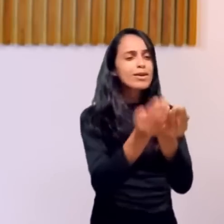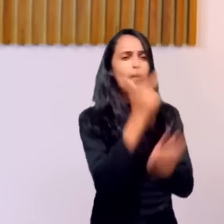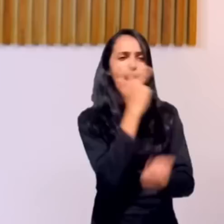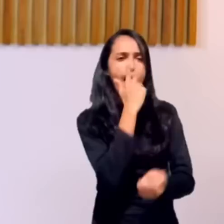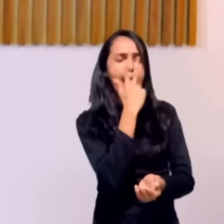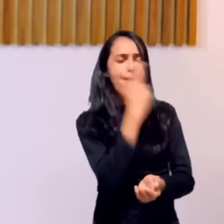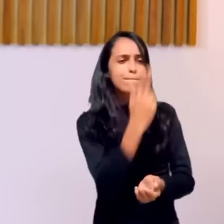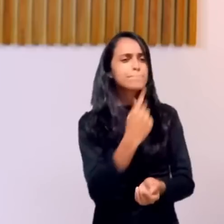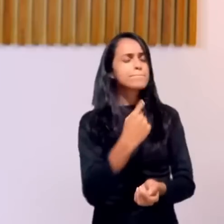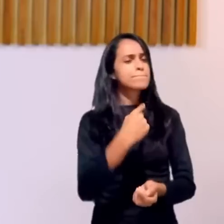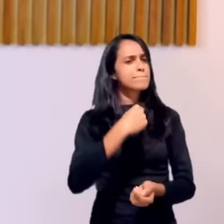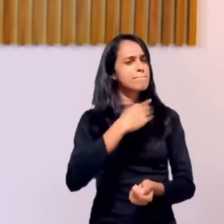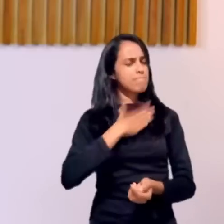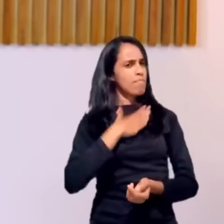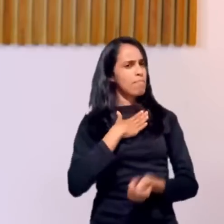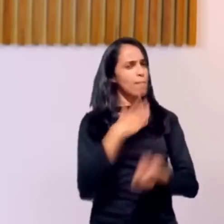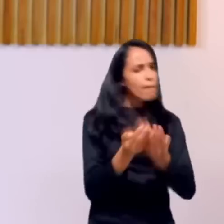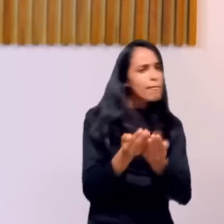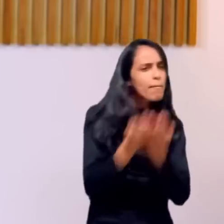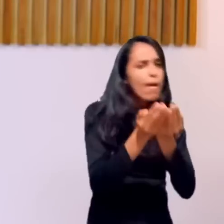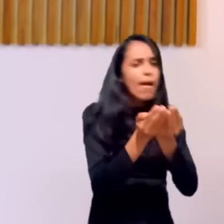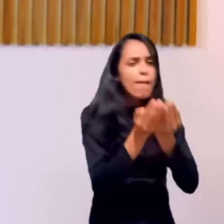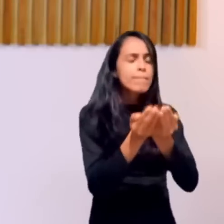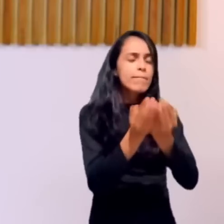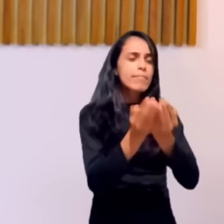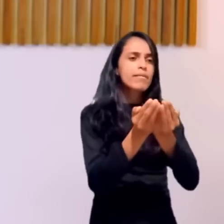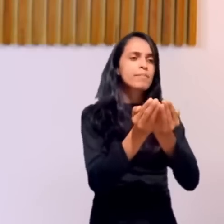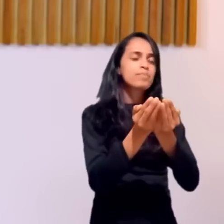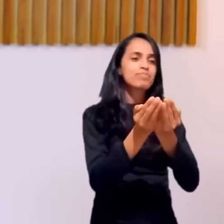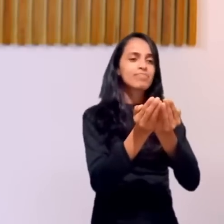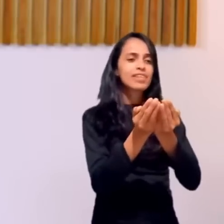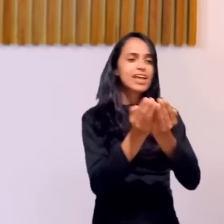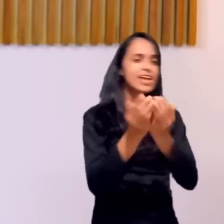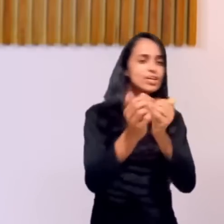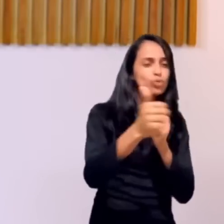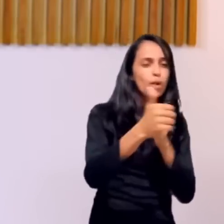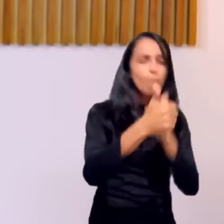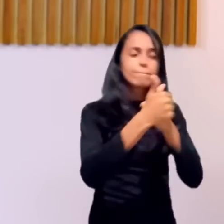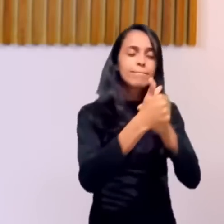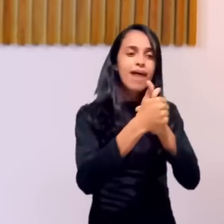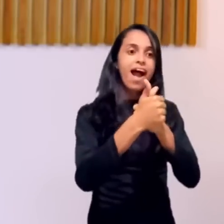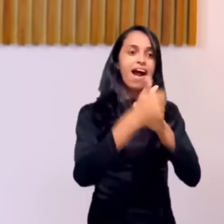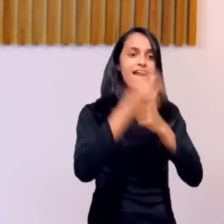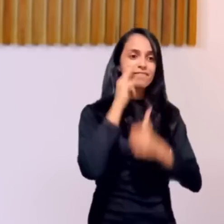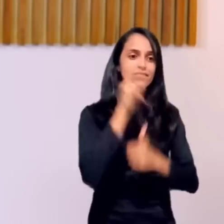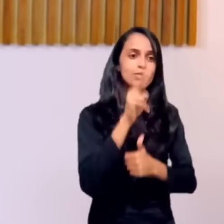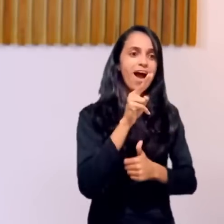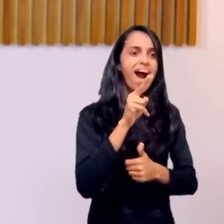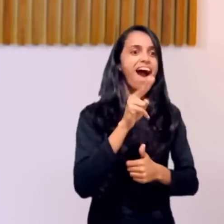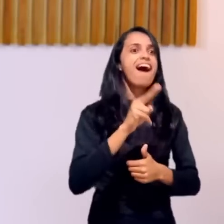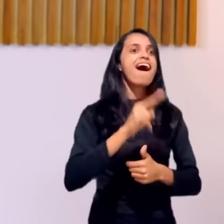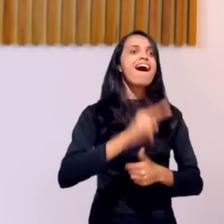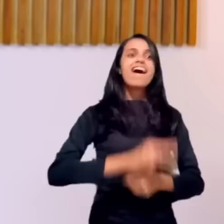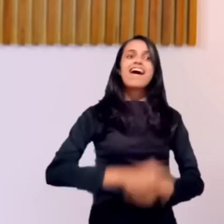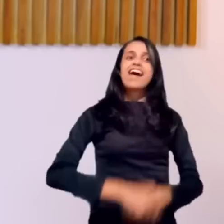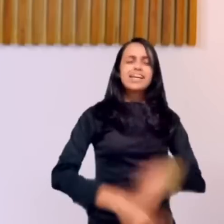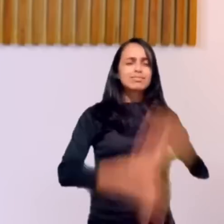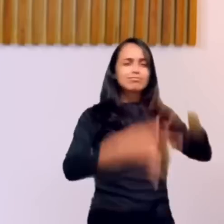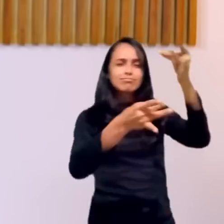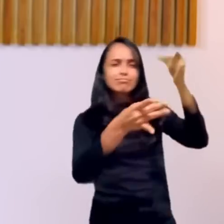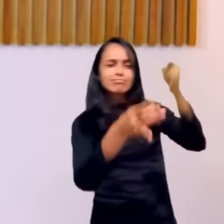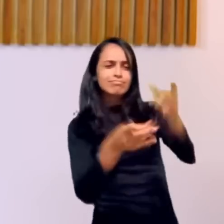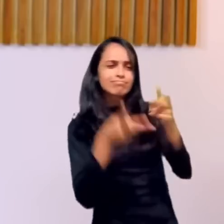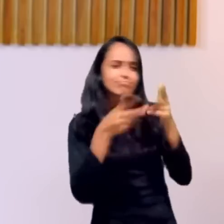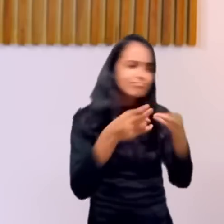familiar. E ele aproximou-se e ele confirmou que aqueles detalhes que havia naquele barco,